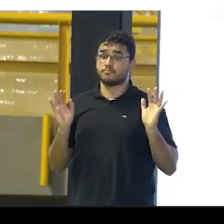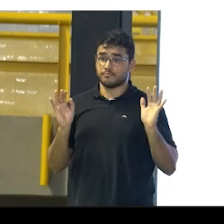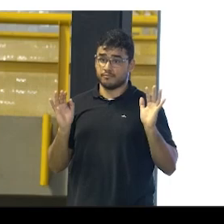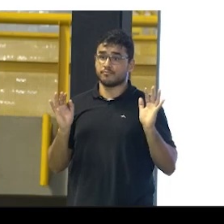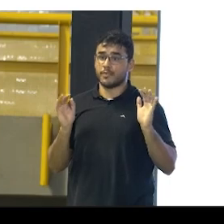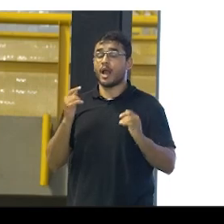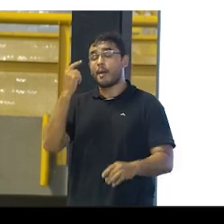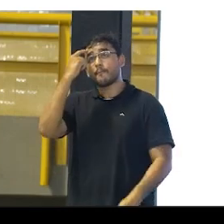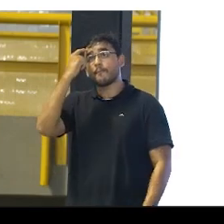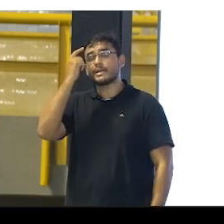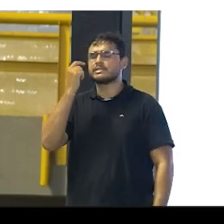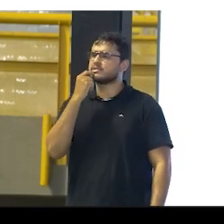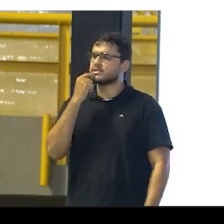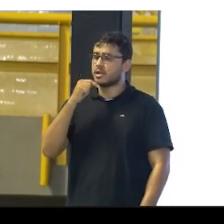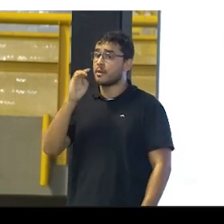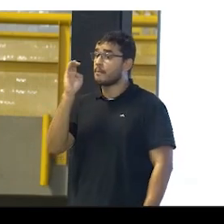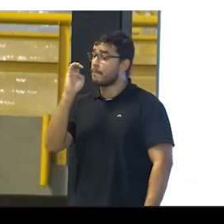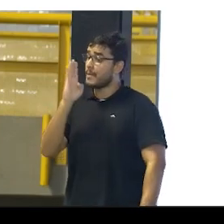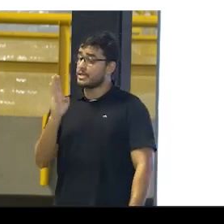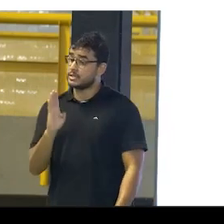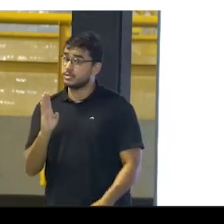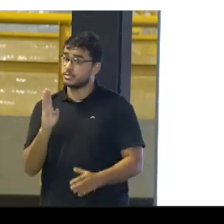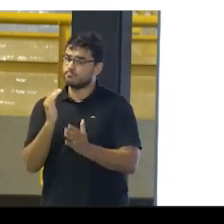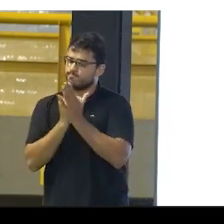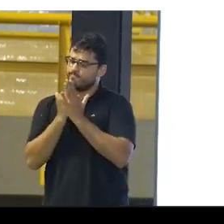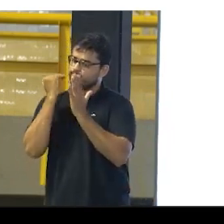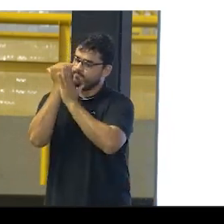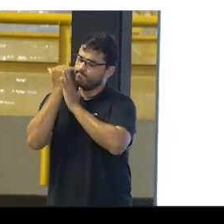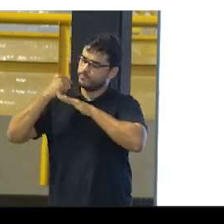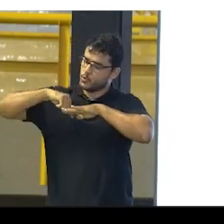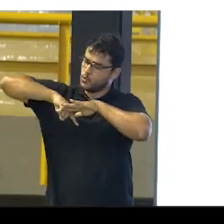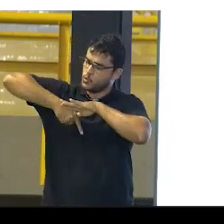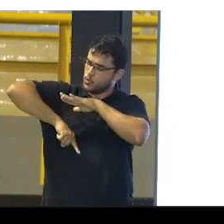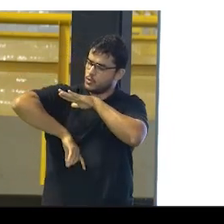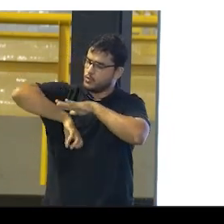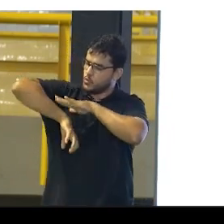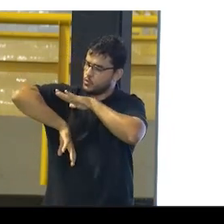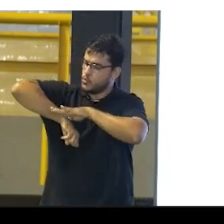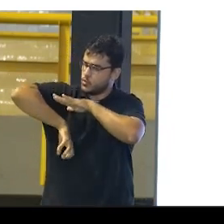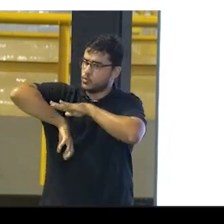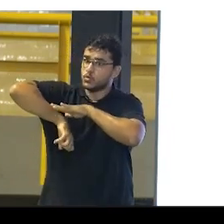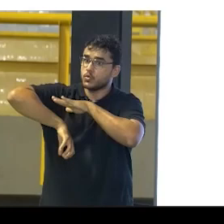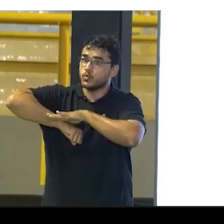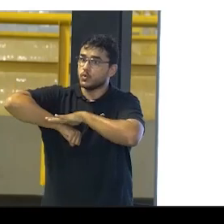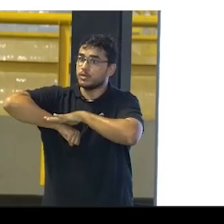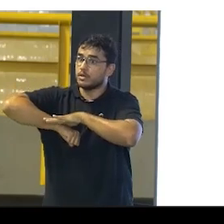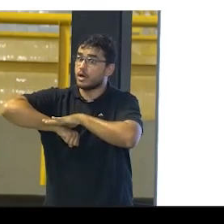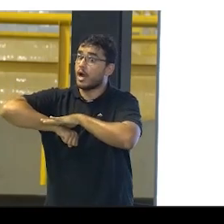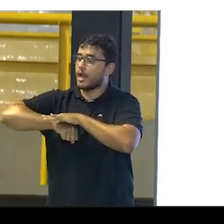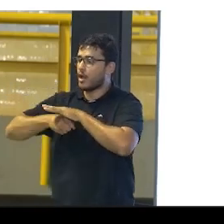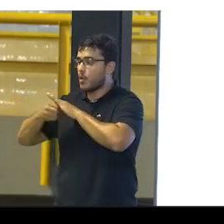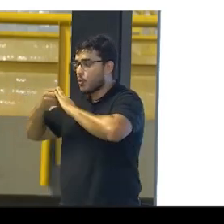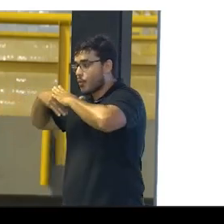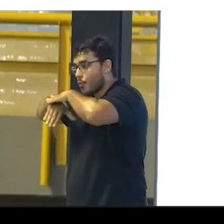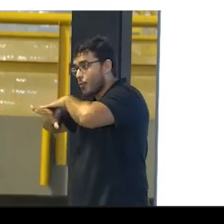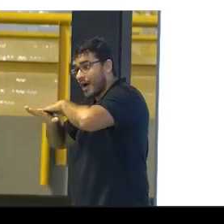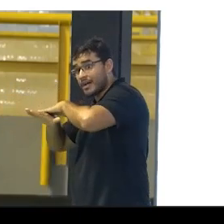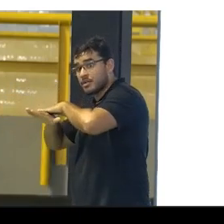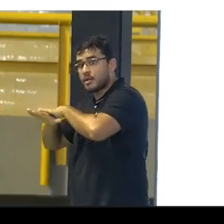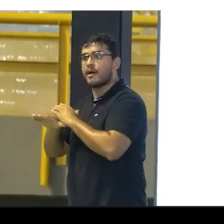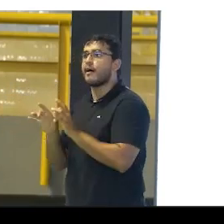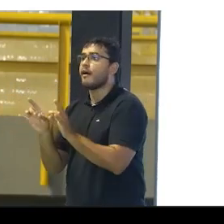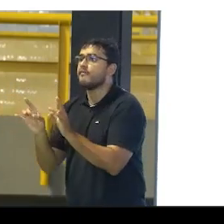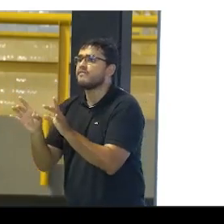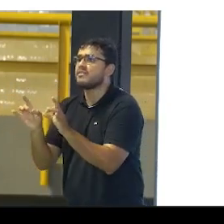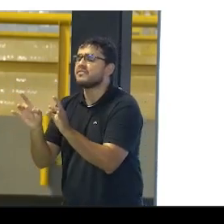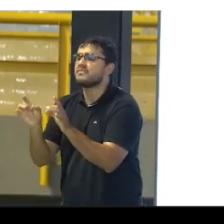país precisa fazer, professor? Ele tem que ter uma produção maior do que o consumo. Se você tem uma produção muito próxima do consumo, não